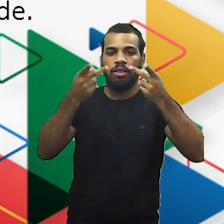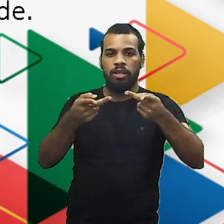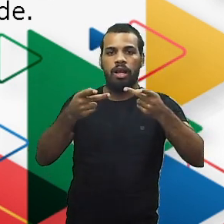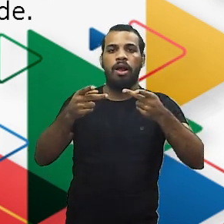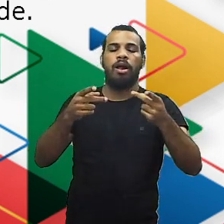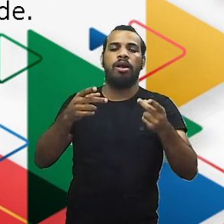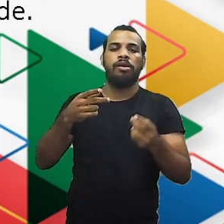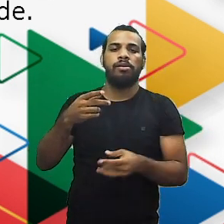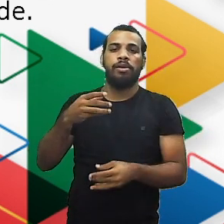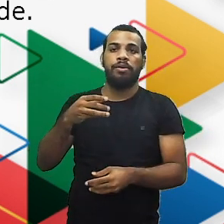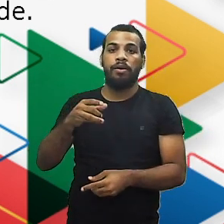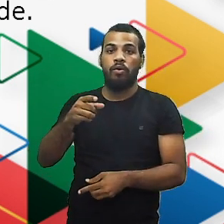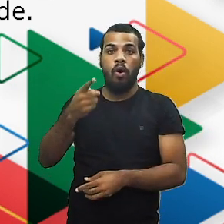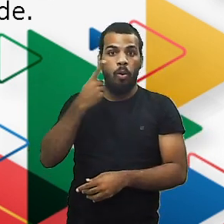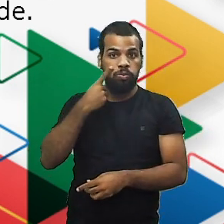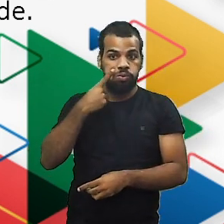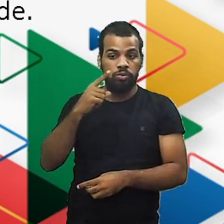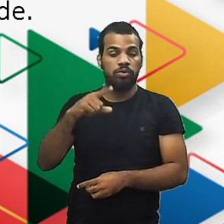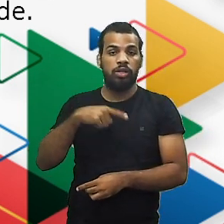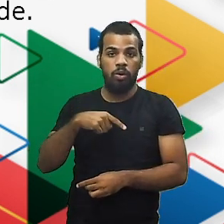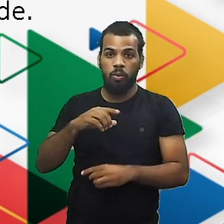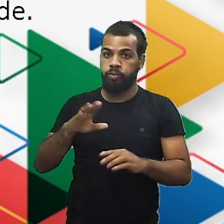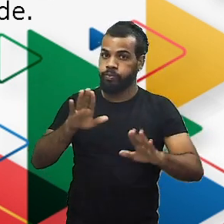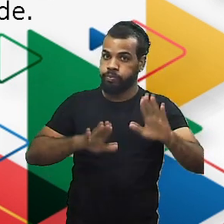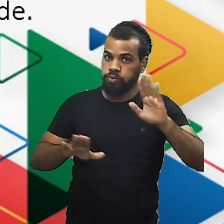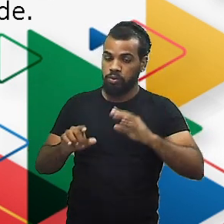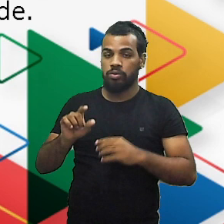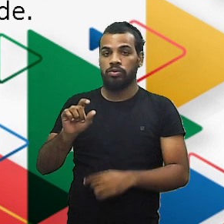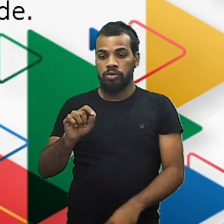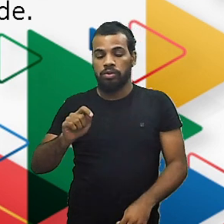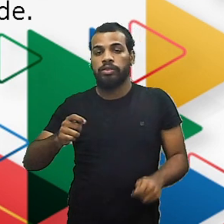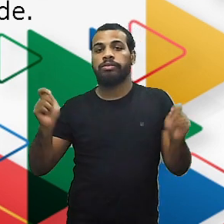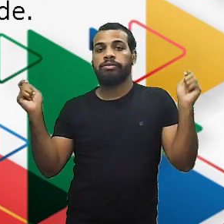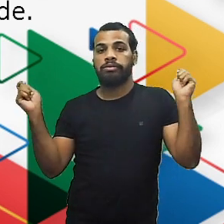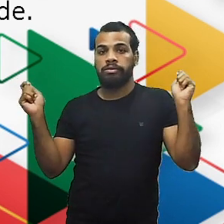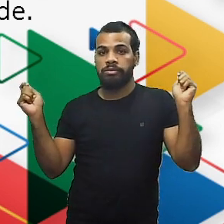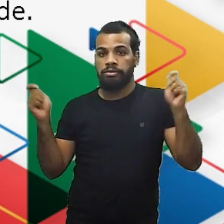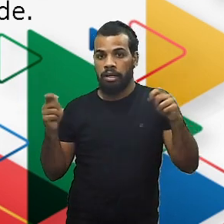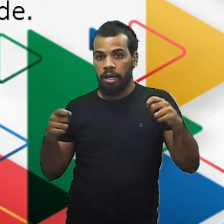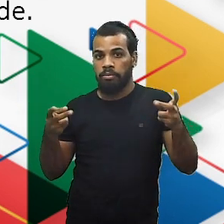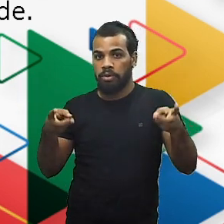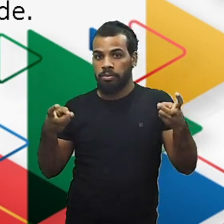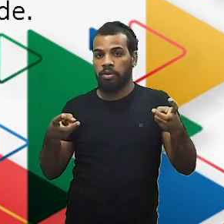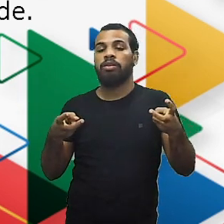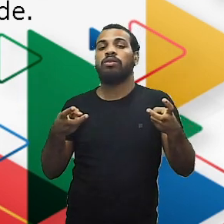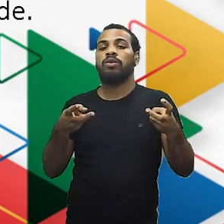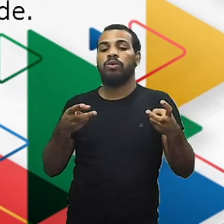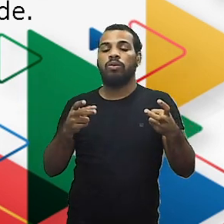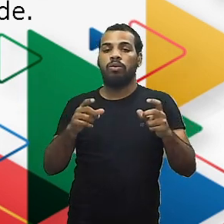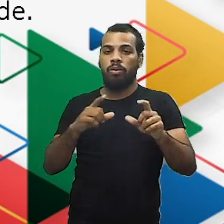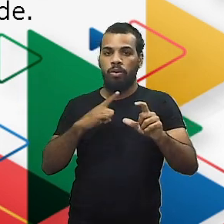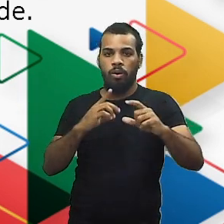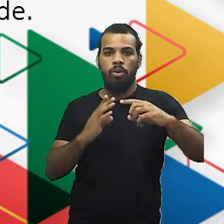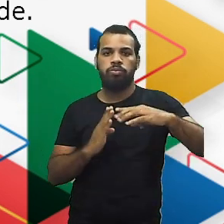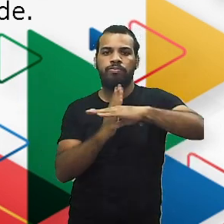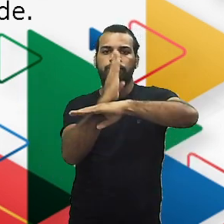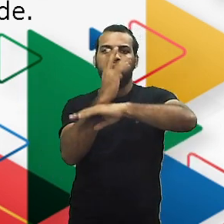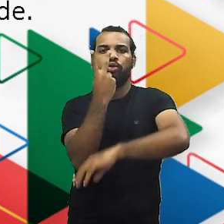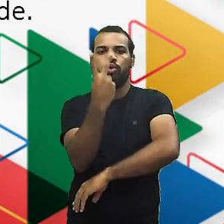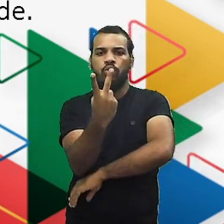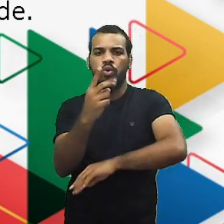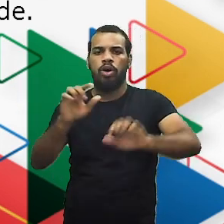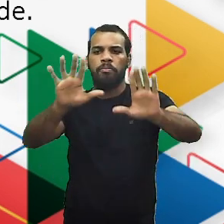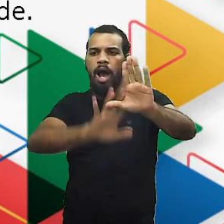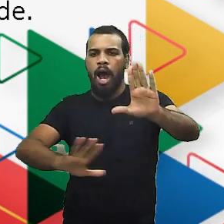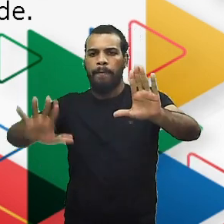ouro. Observando-se com cuidado, dava para perceber duas coordenadas cartesianas com destaque no